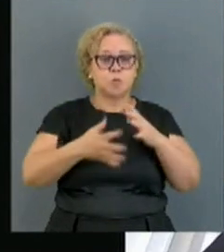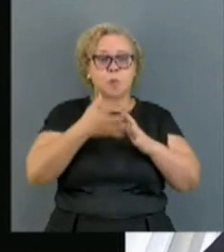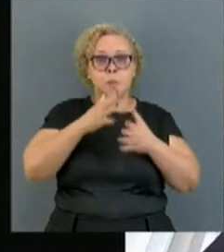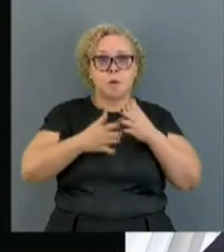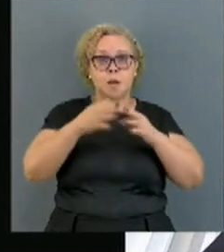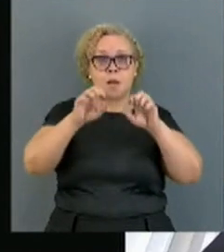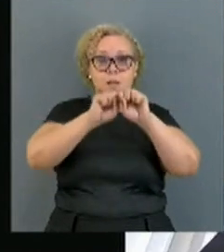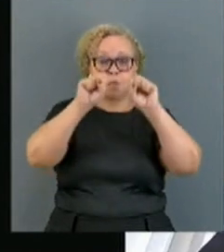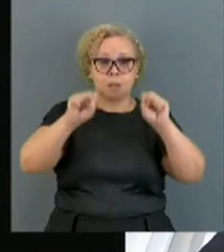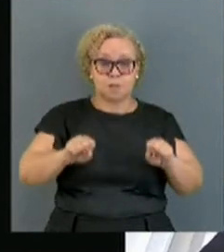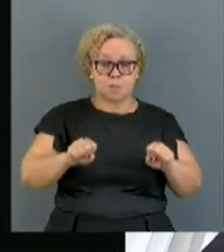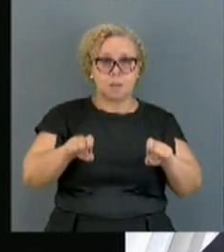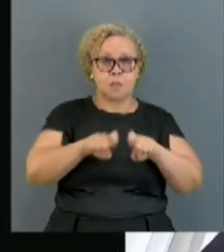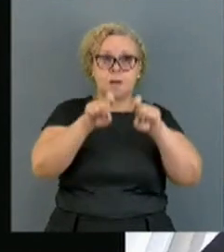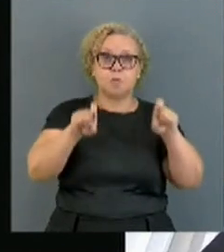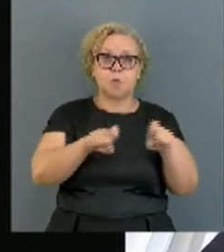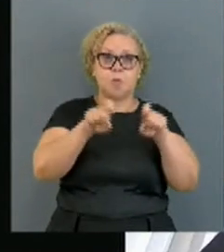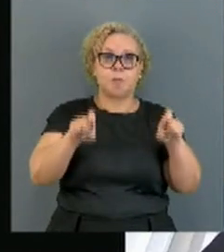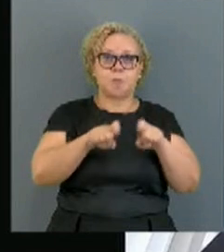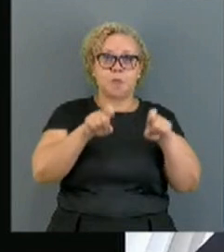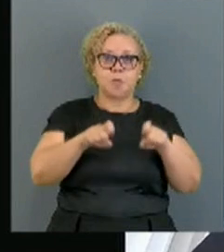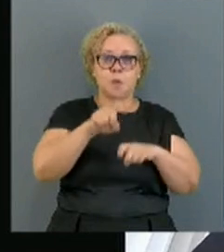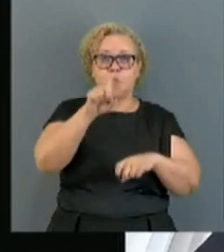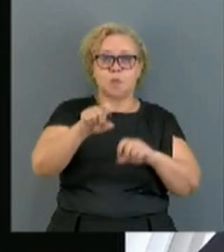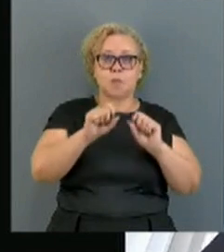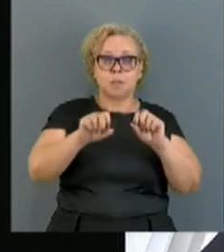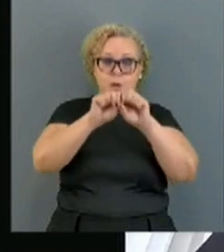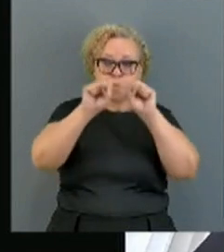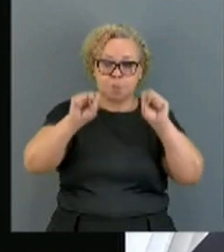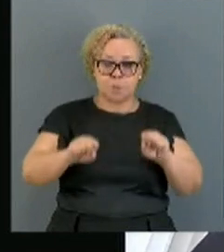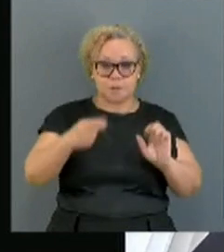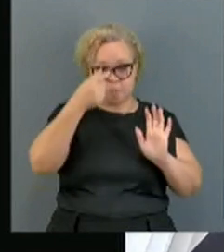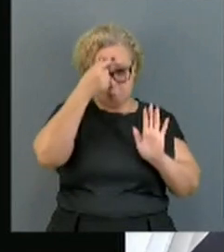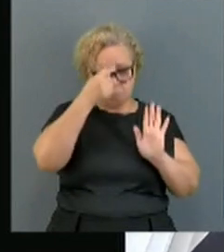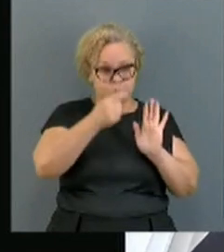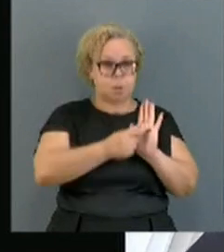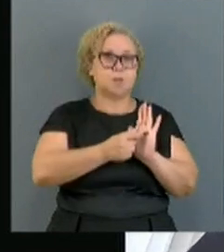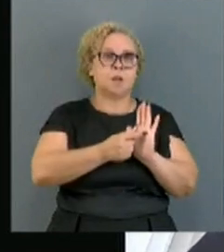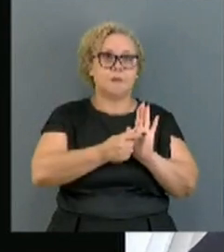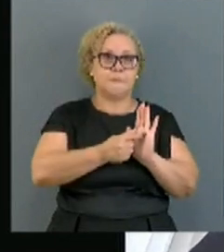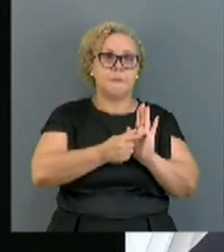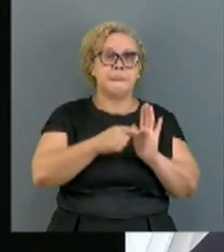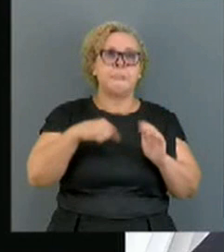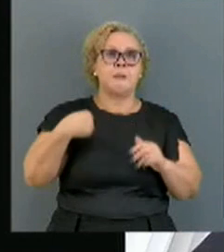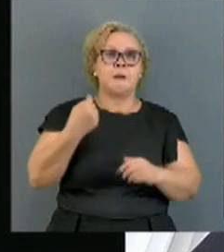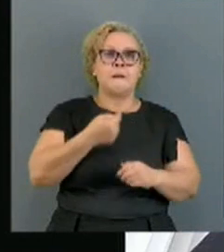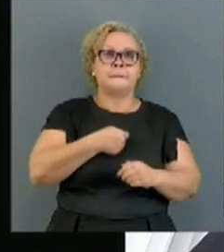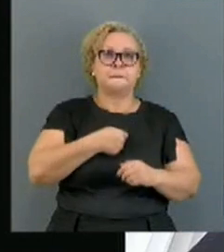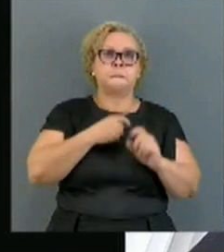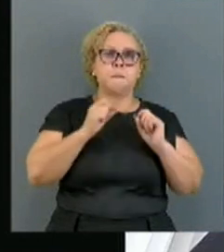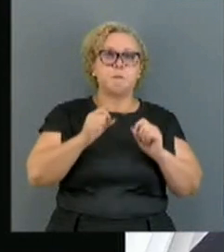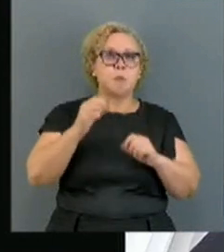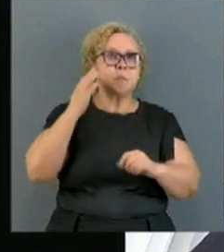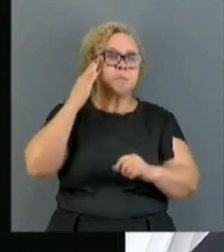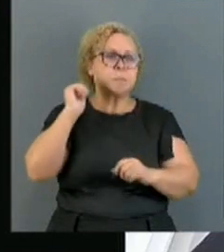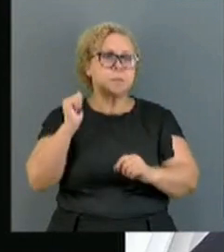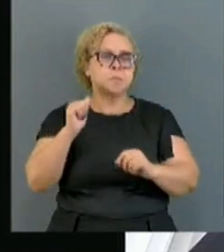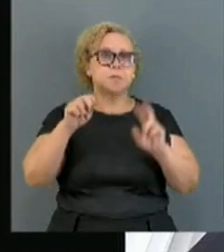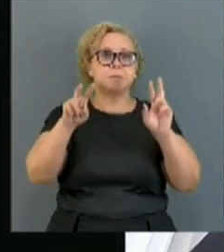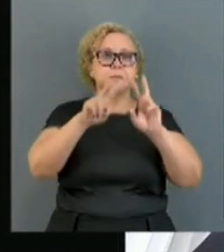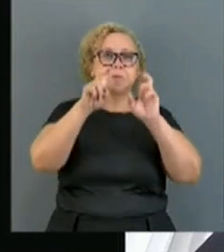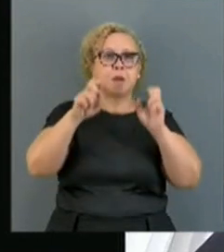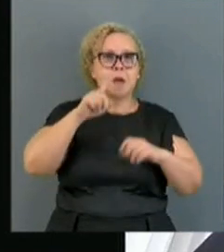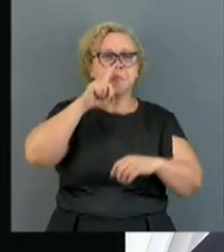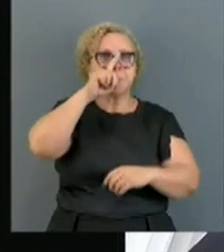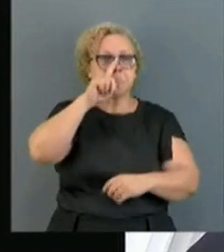sistemas computacionais, que no fundo são os sistemas de IA, nós cobrirmos casos de riscos e